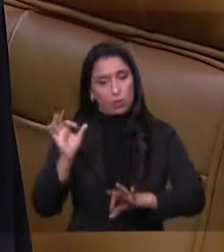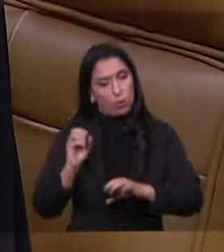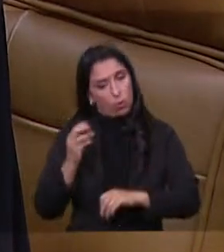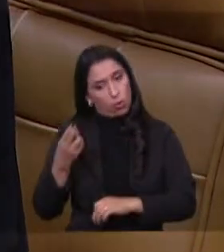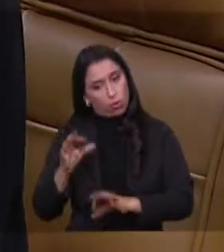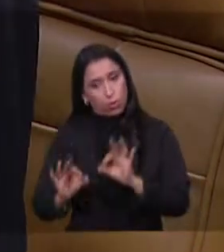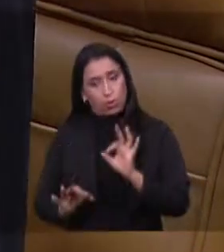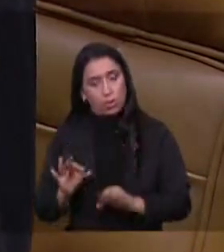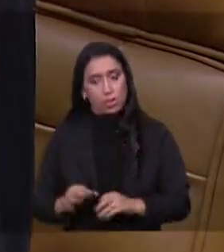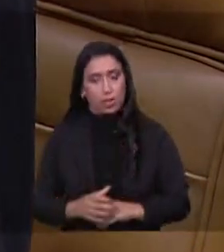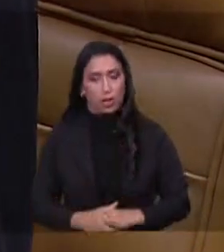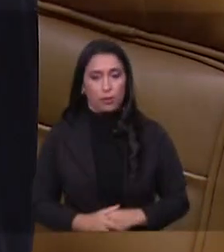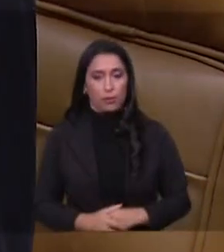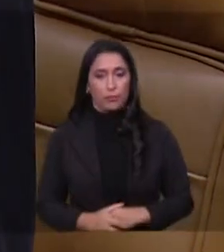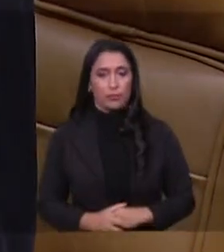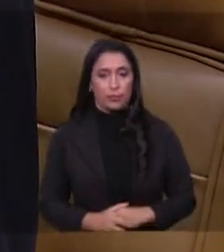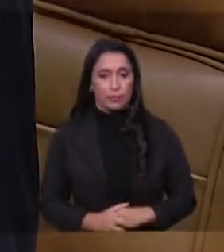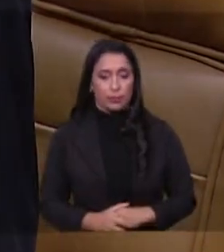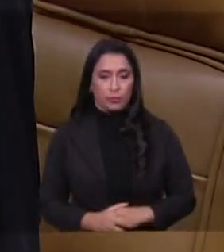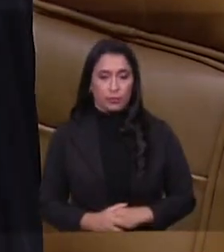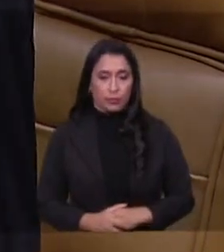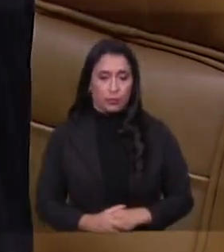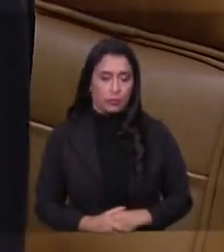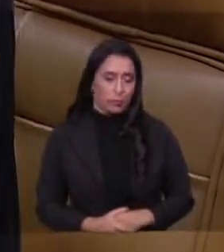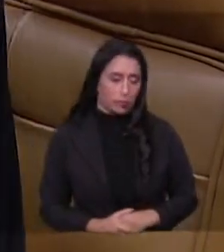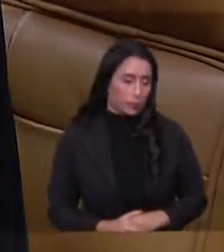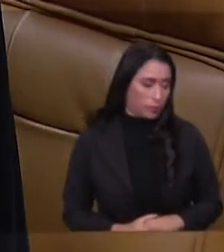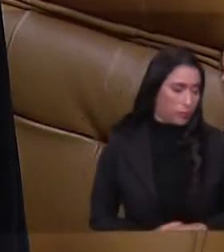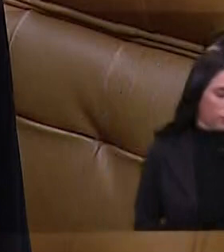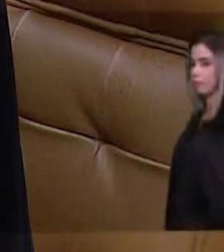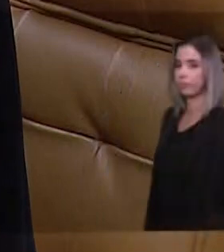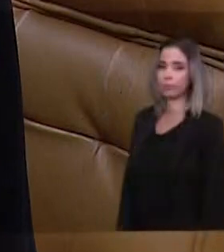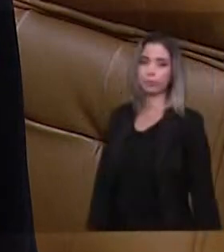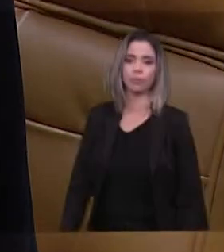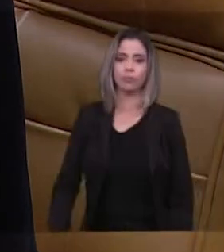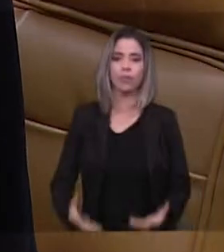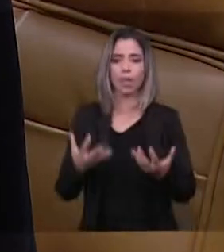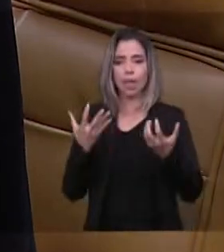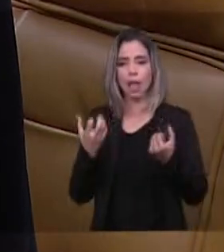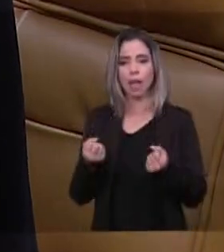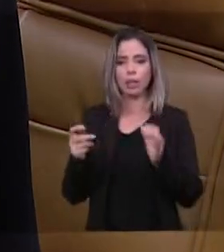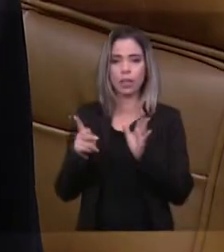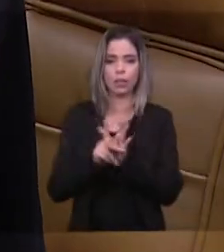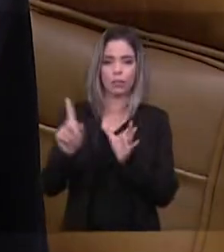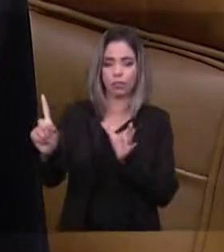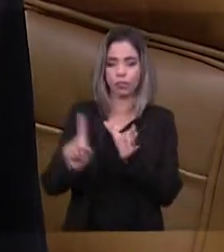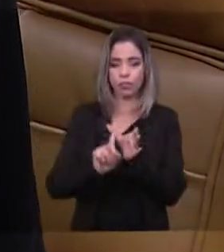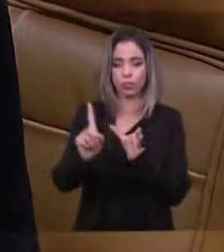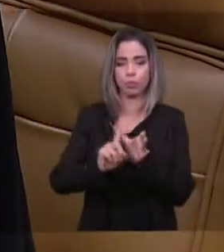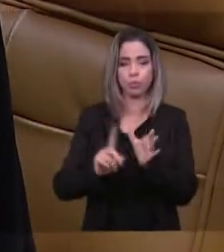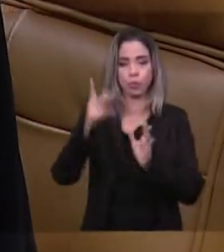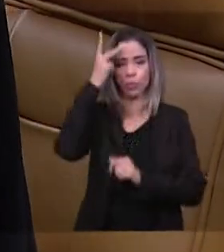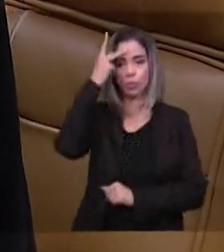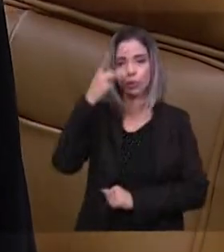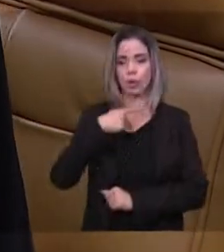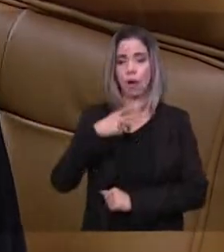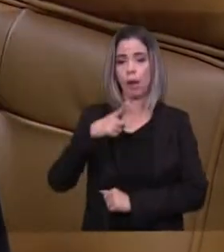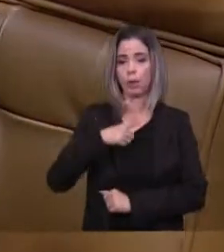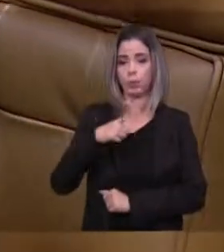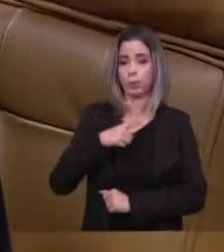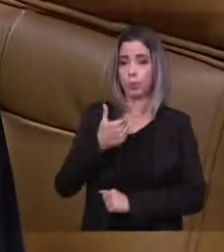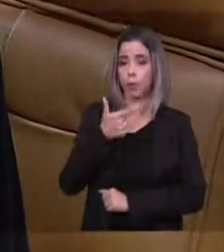judicial, admitida a autocomposição. Ministros votam o processo recurso extraordinário número